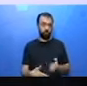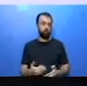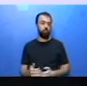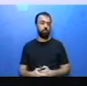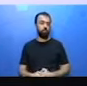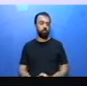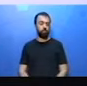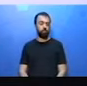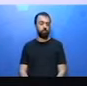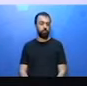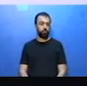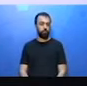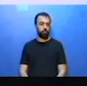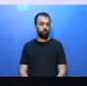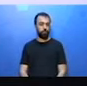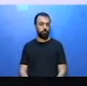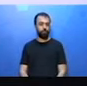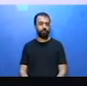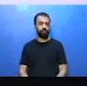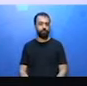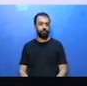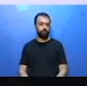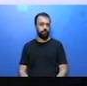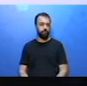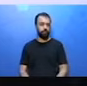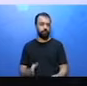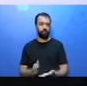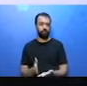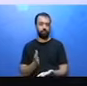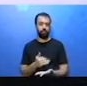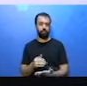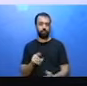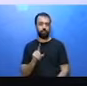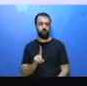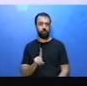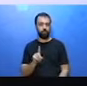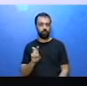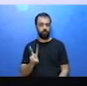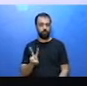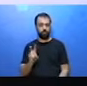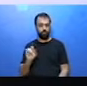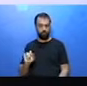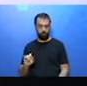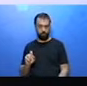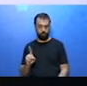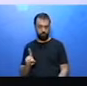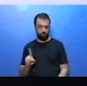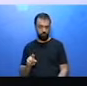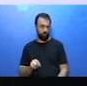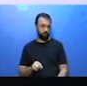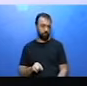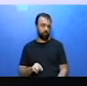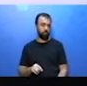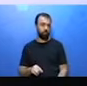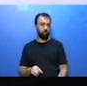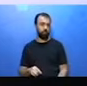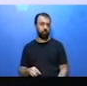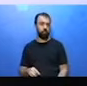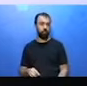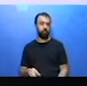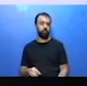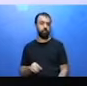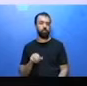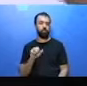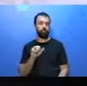próximo agora aqui nós chegamos na página 121 ele é nossa proposta está relacionada ao exercício